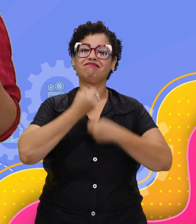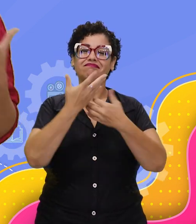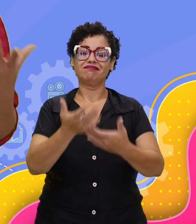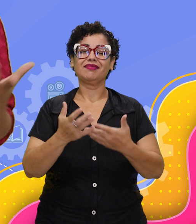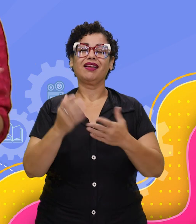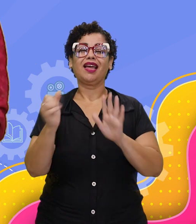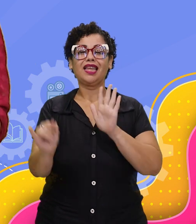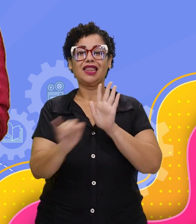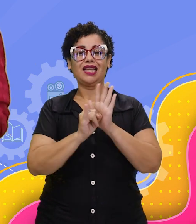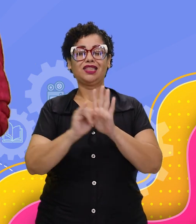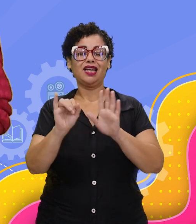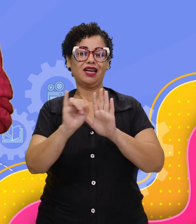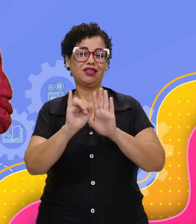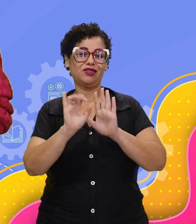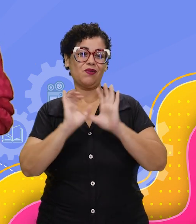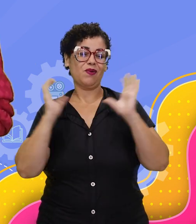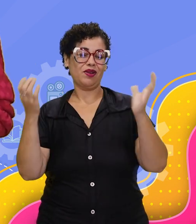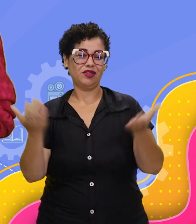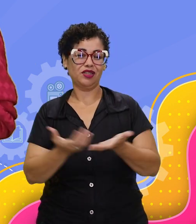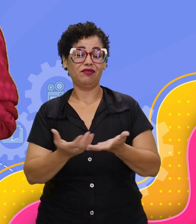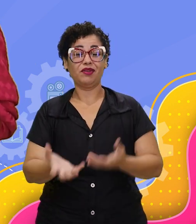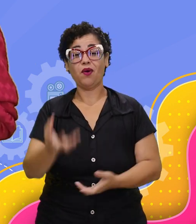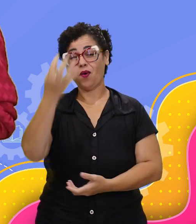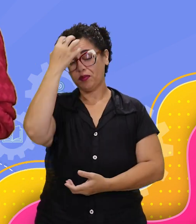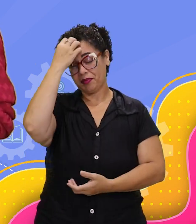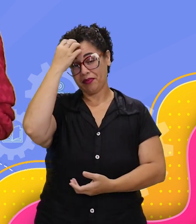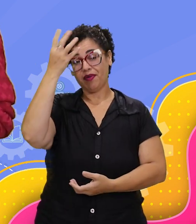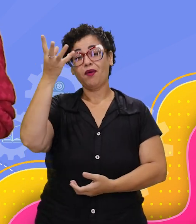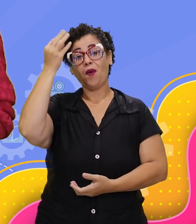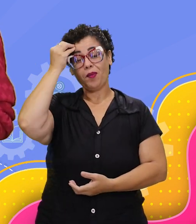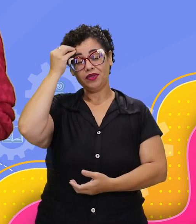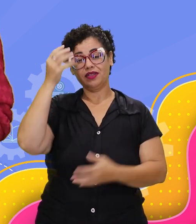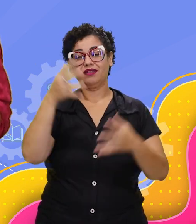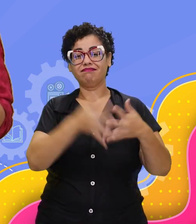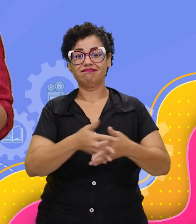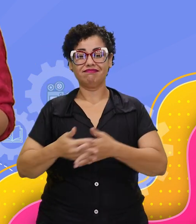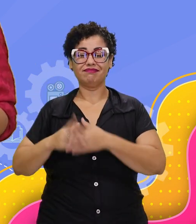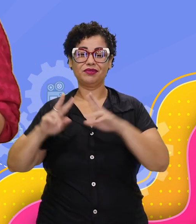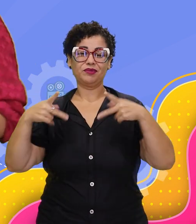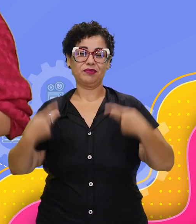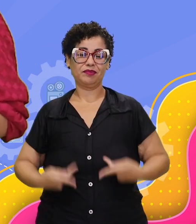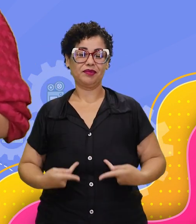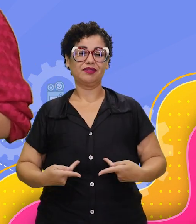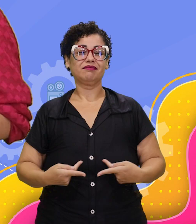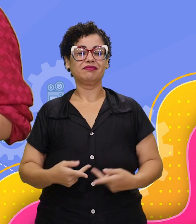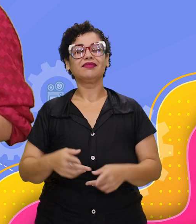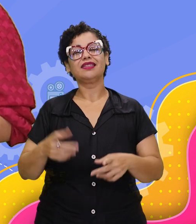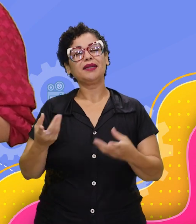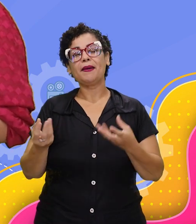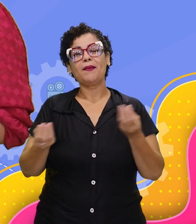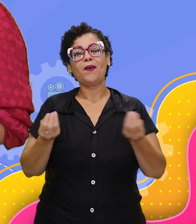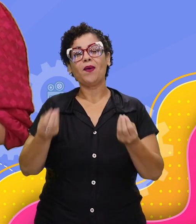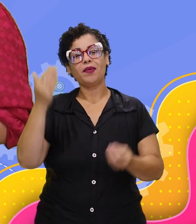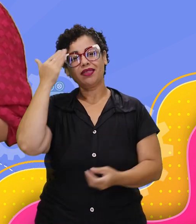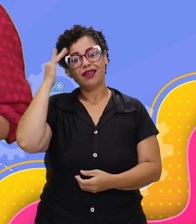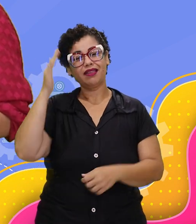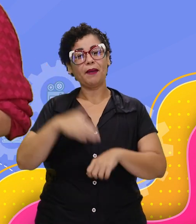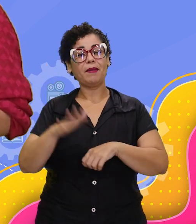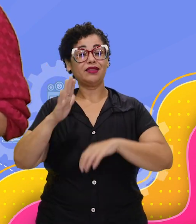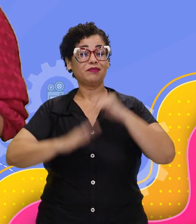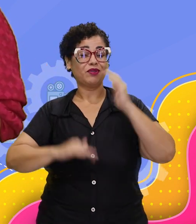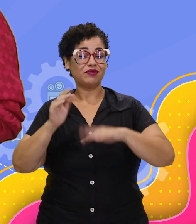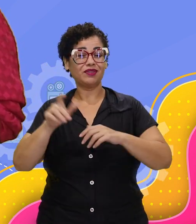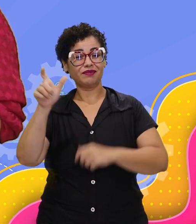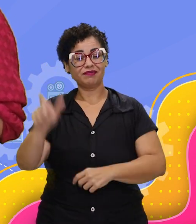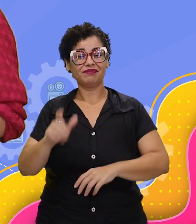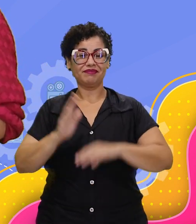identidade coletiva e na compreensão da complexidade da condição humana. E para entender um pouco mais sobre a